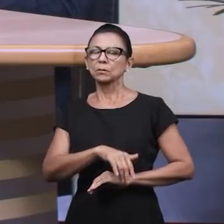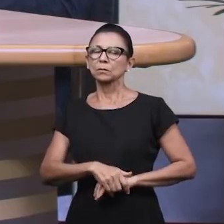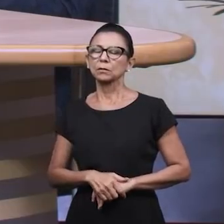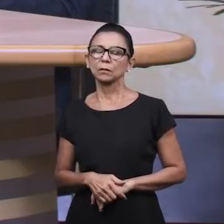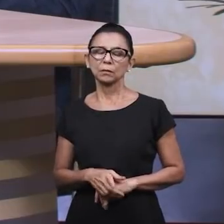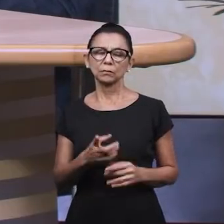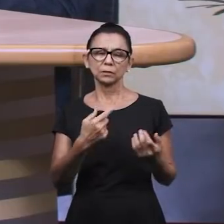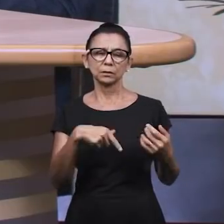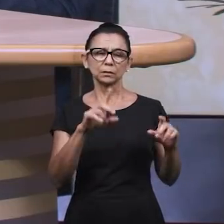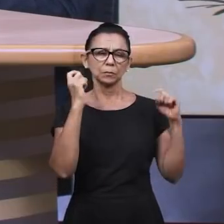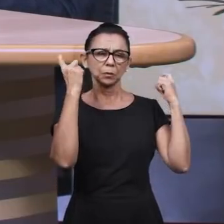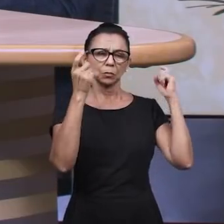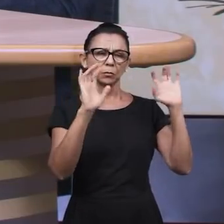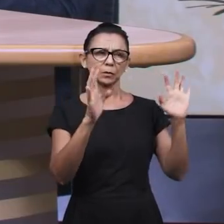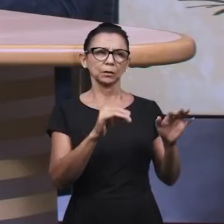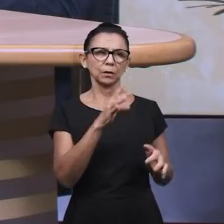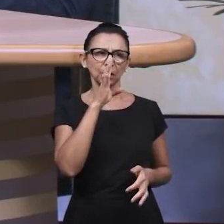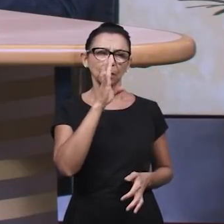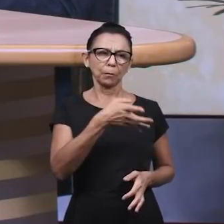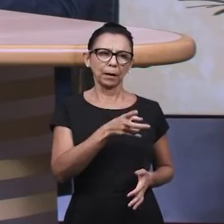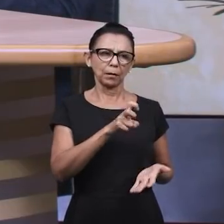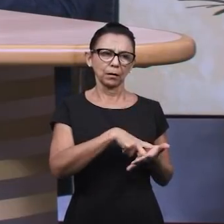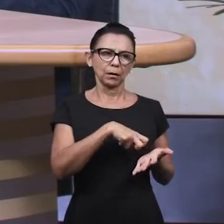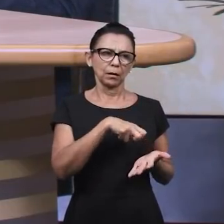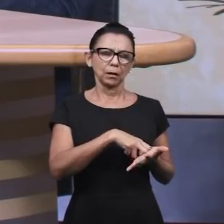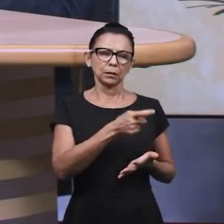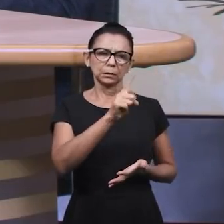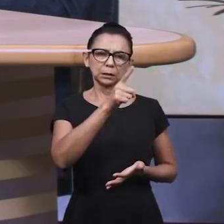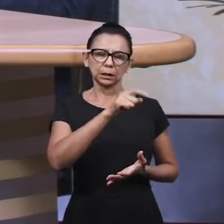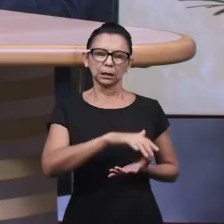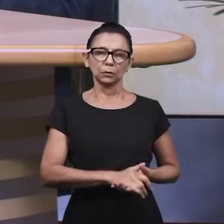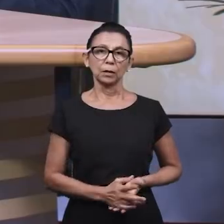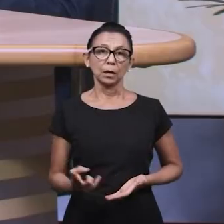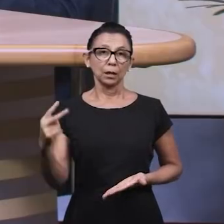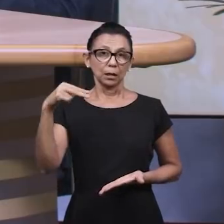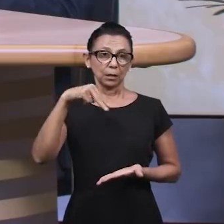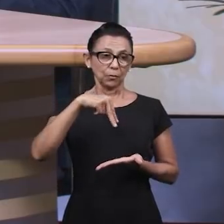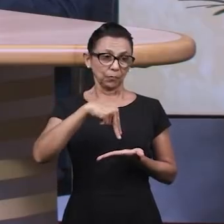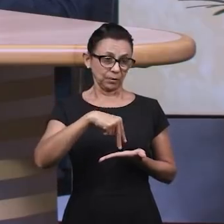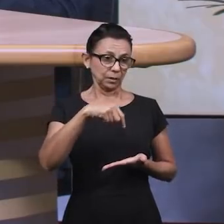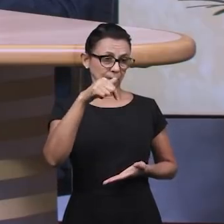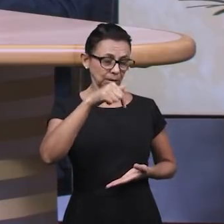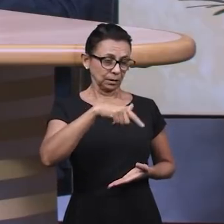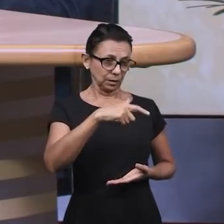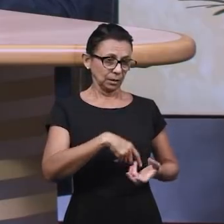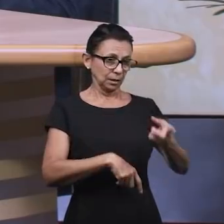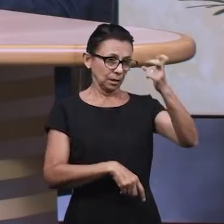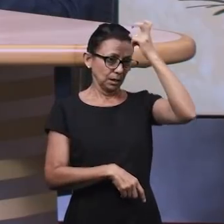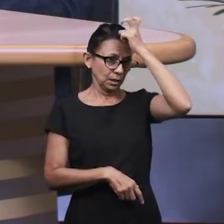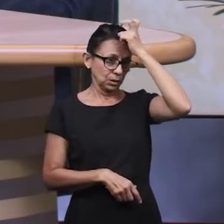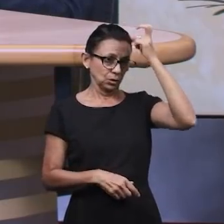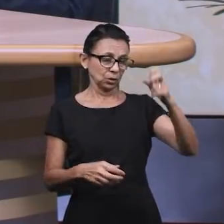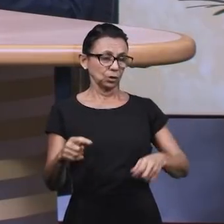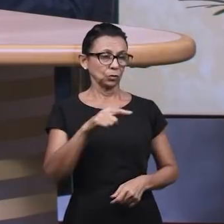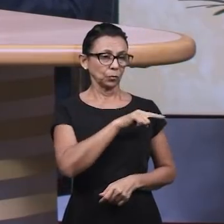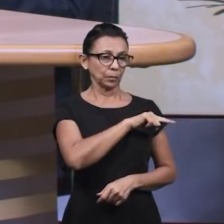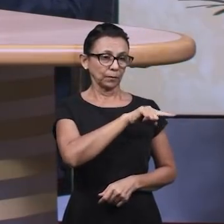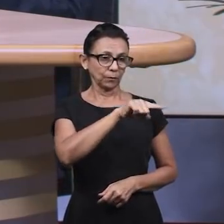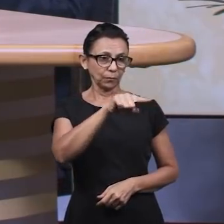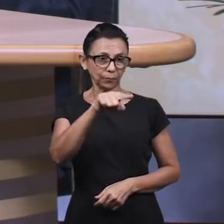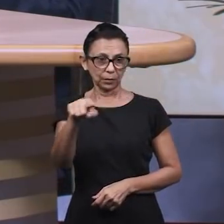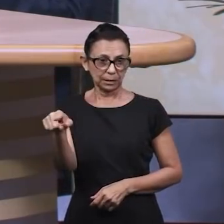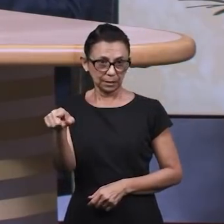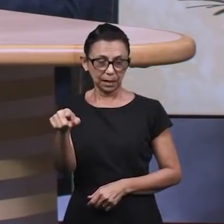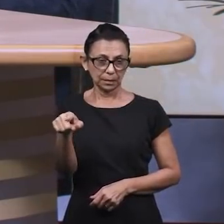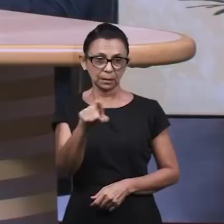para os irmãos, não, vocês não se preocupem, vocês não estão condenados. Eu vim aqui para o Egito para que a vida de vocês fosse